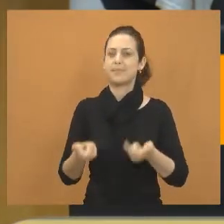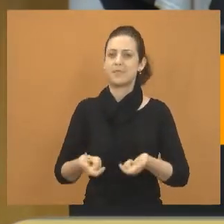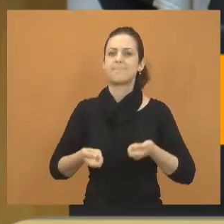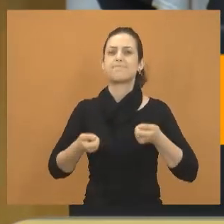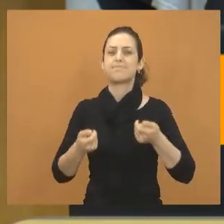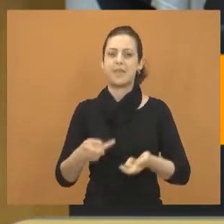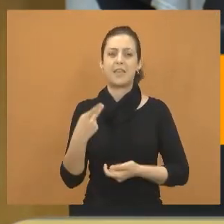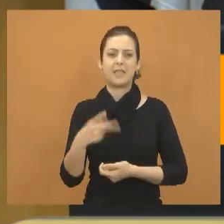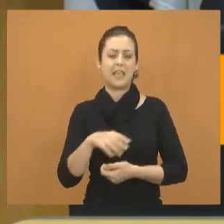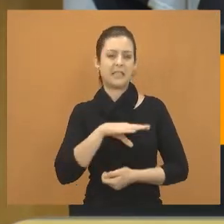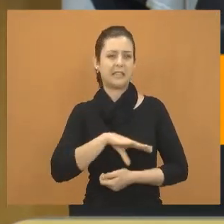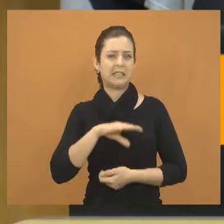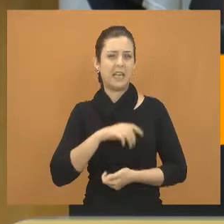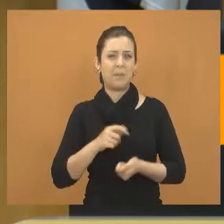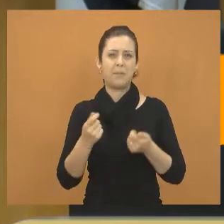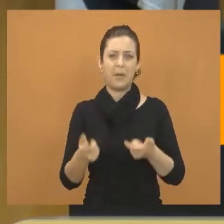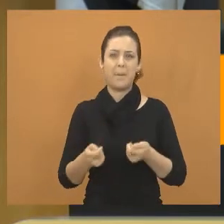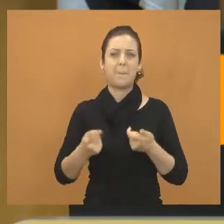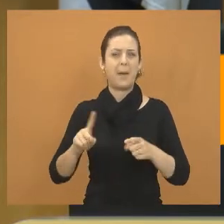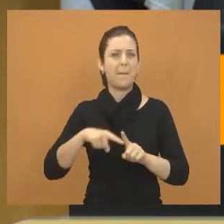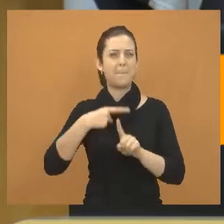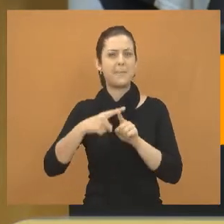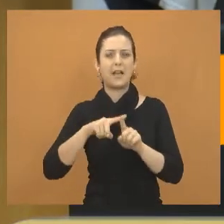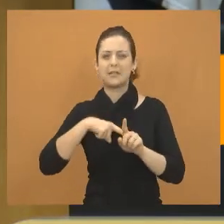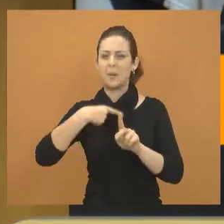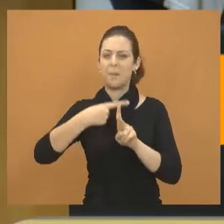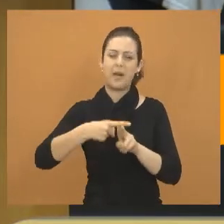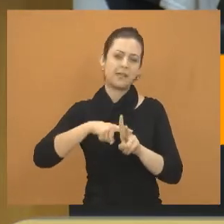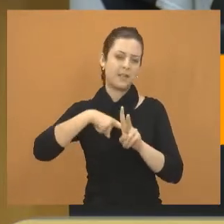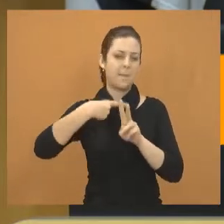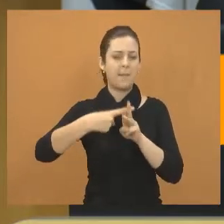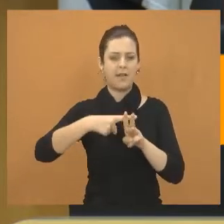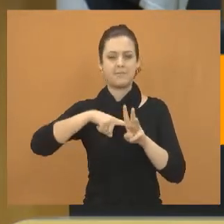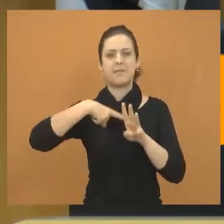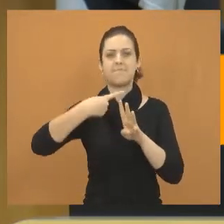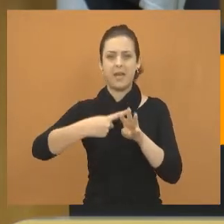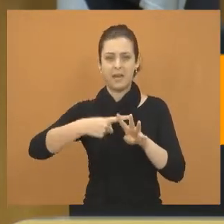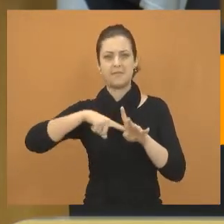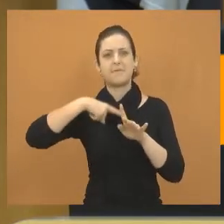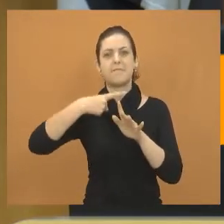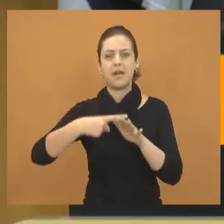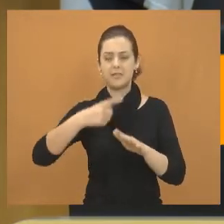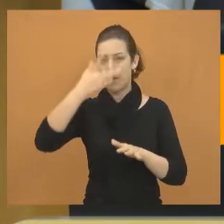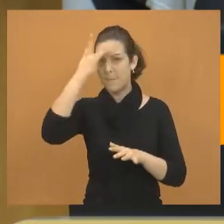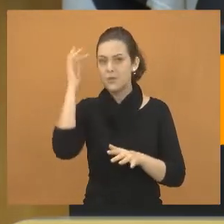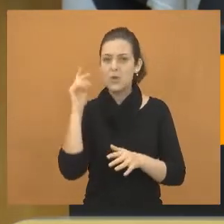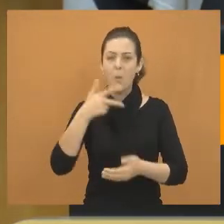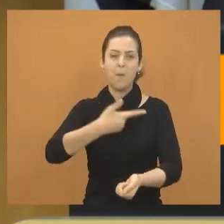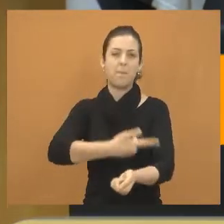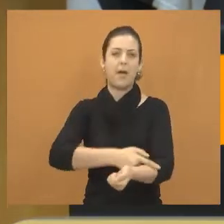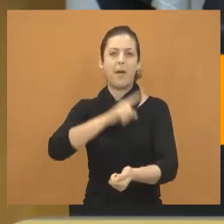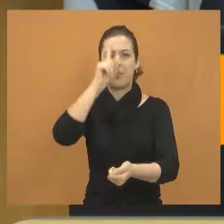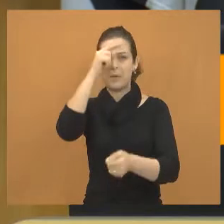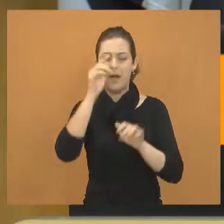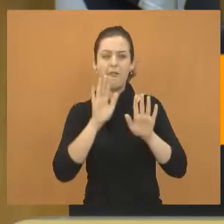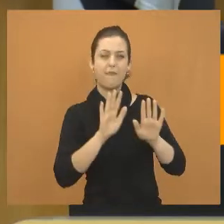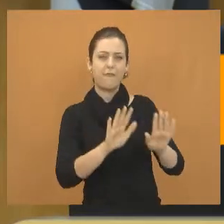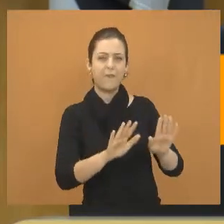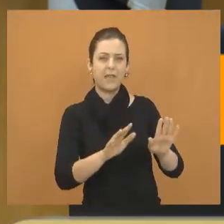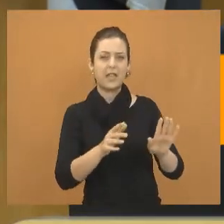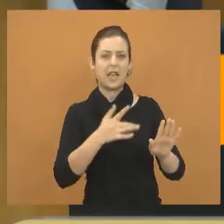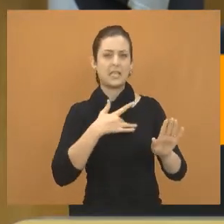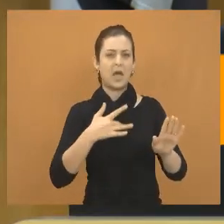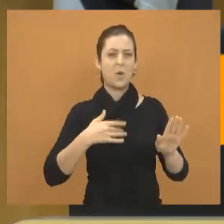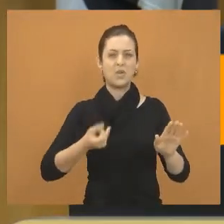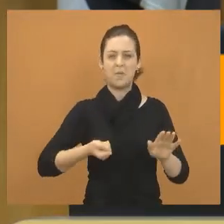o município. Quanto mais um paciente fica na Santa Casa, mais a saúde